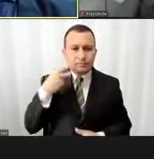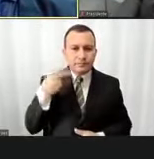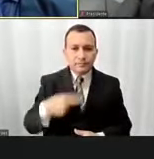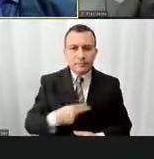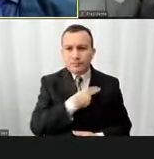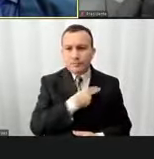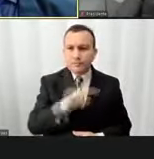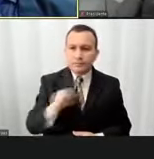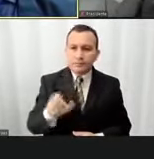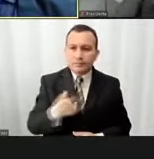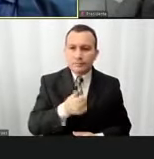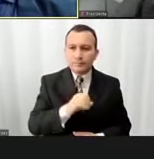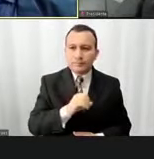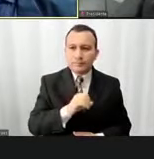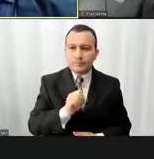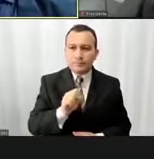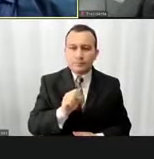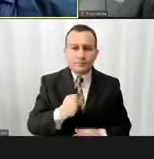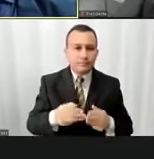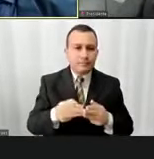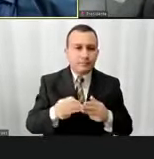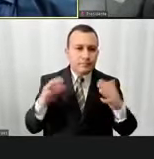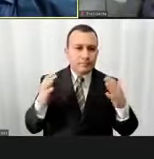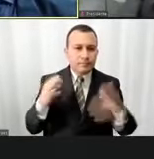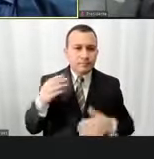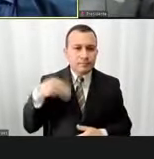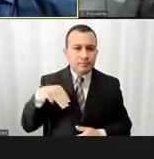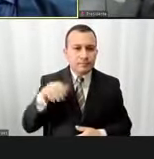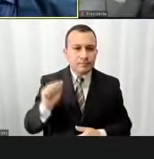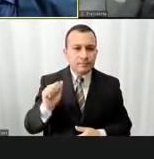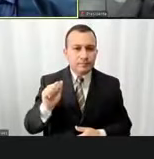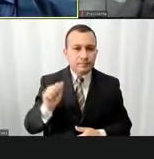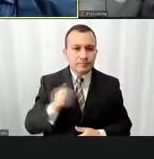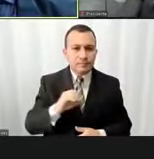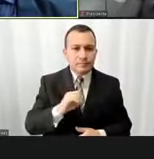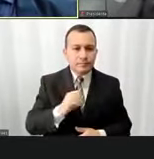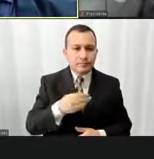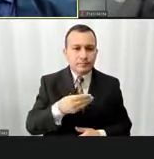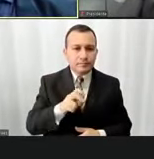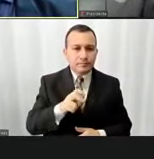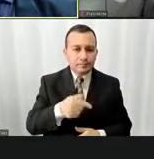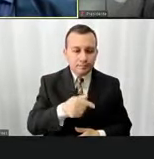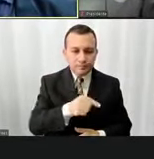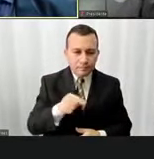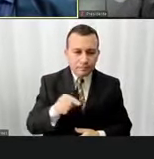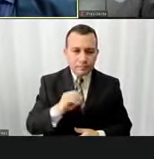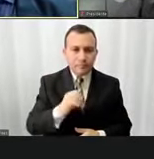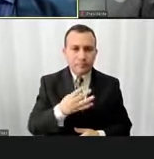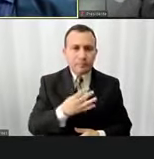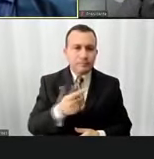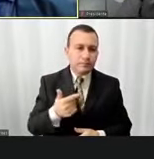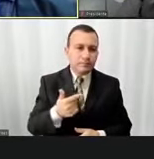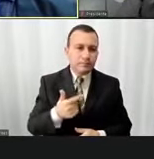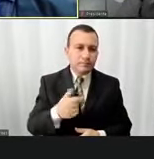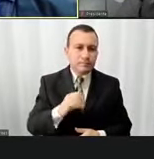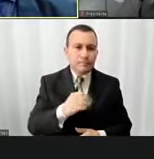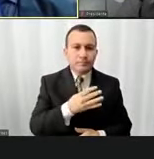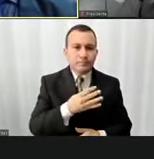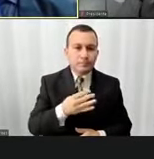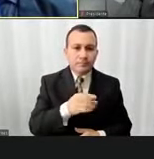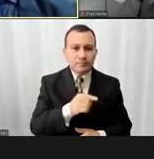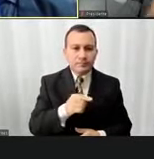número 108. Moção de aplausos, Michele Alencar, 037 a 042, 044